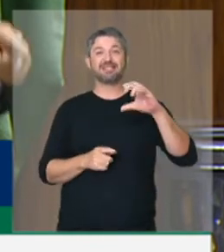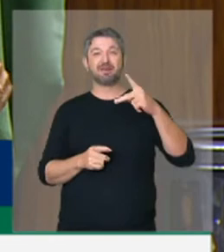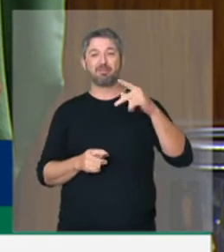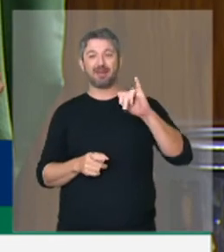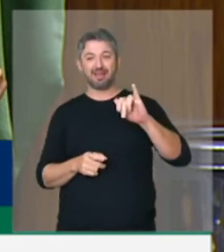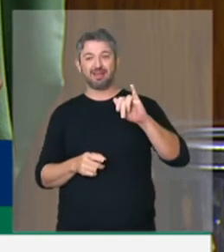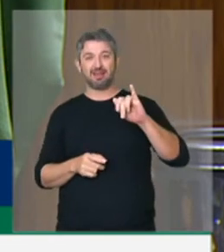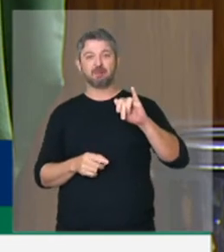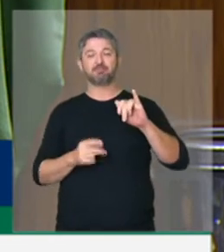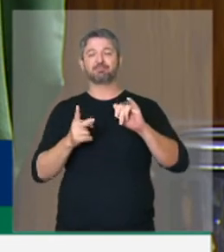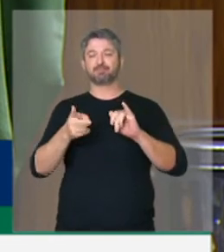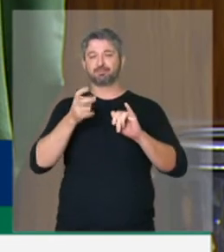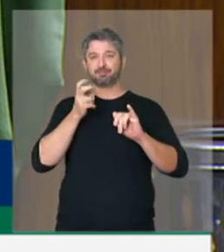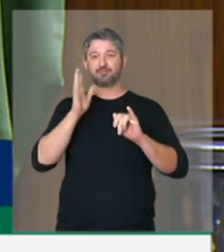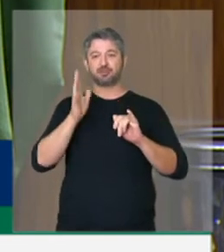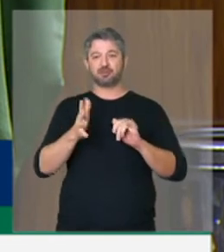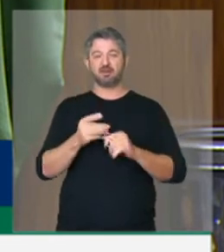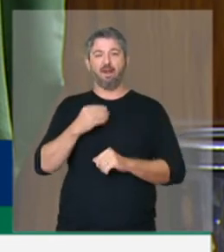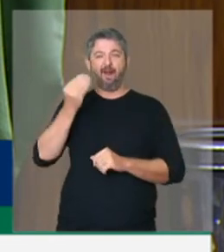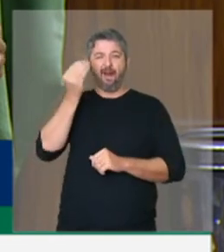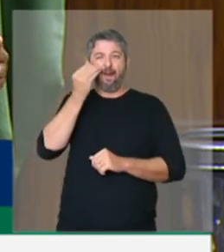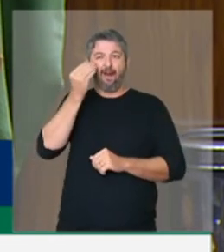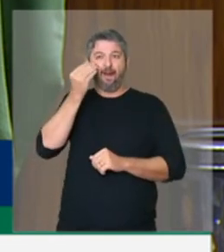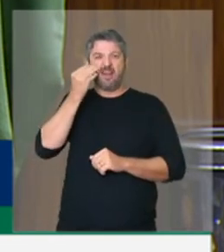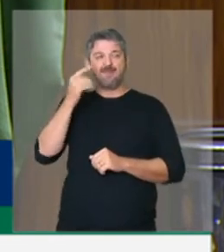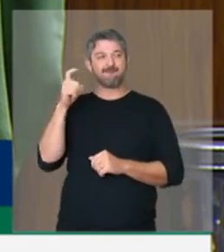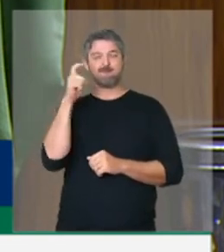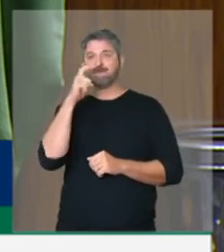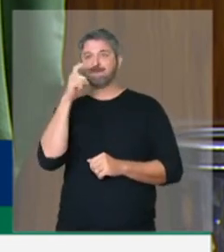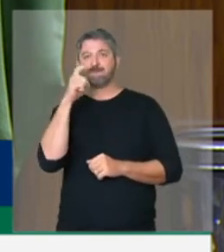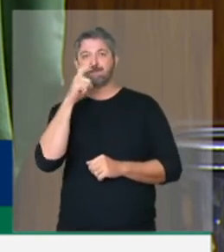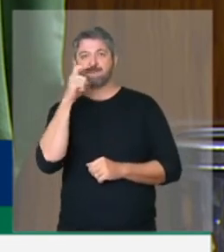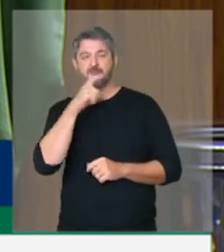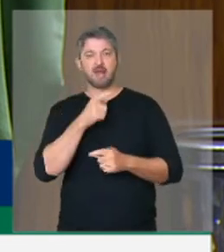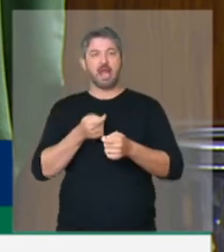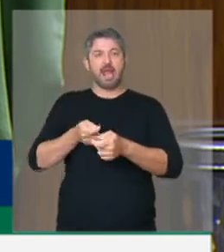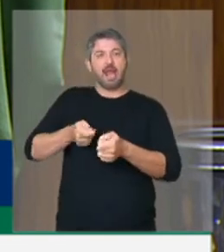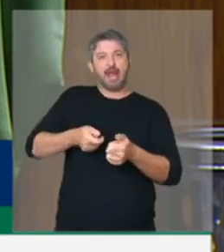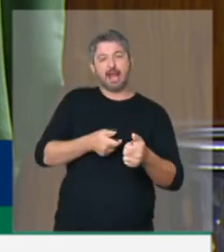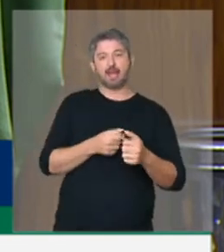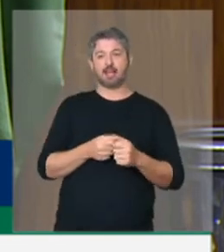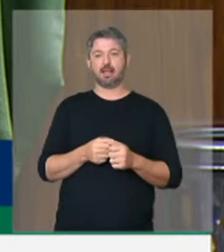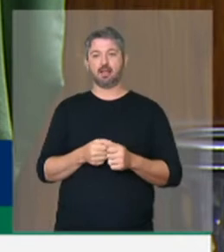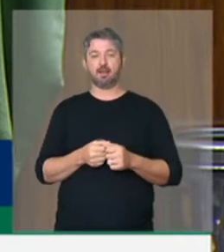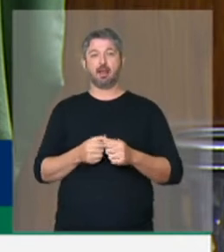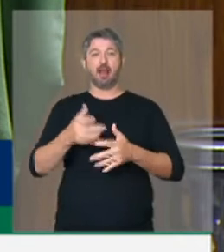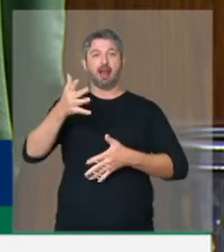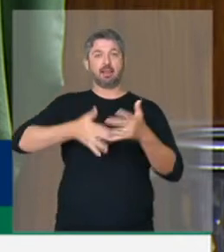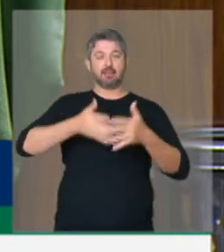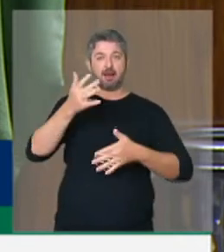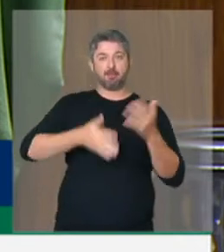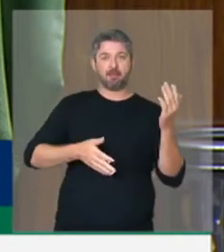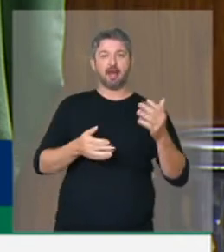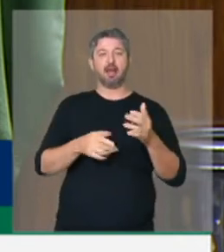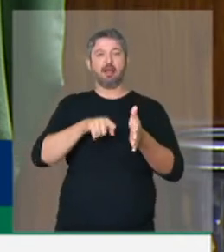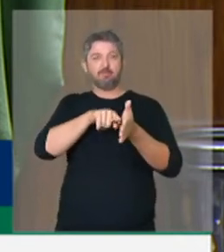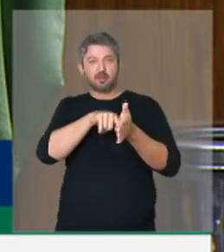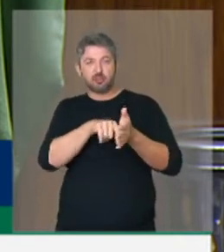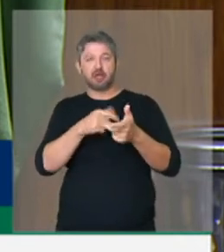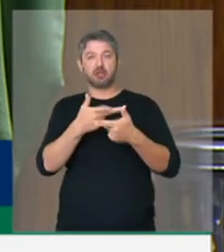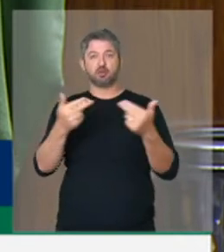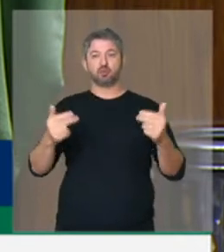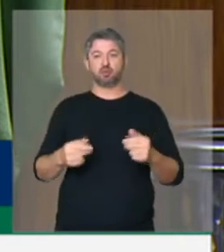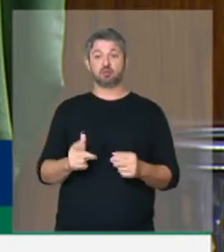já percebe a tentativa de mentir, de enganar, de impedir a apuração dos fatos de